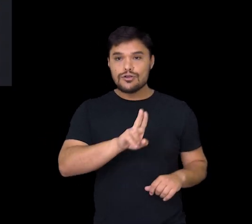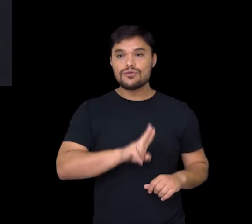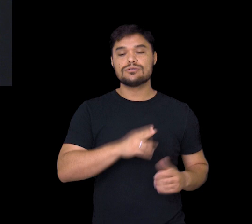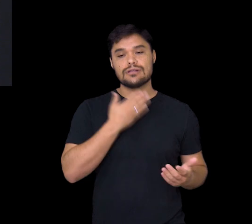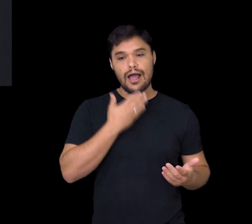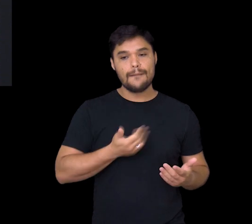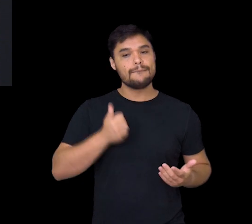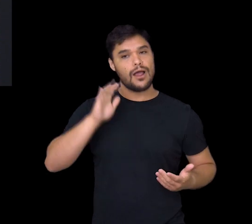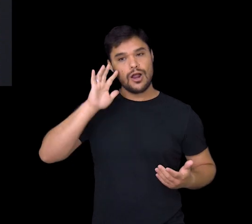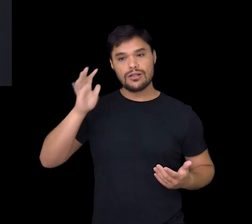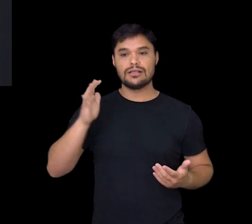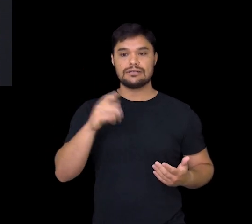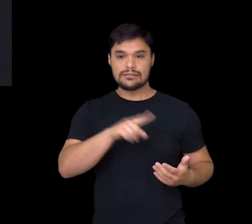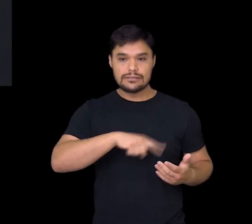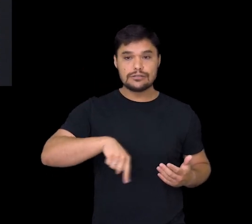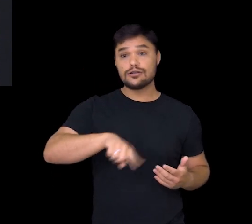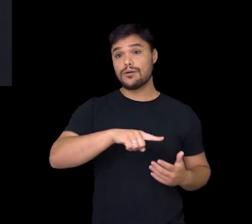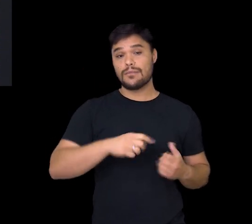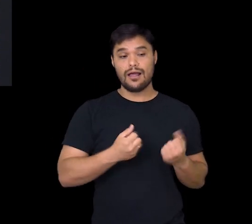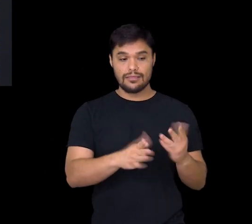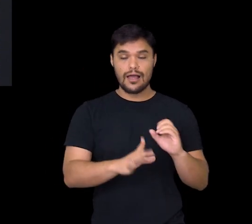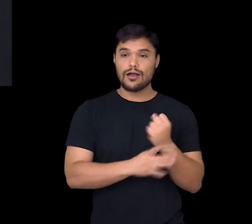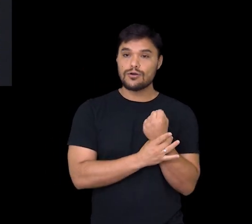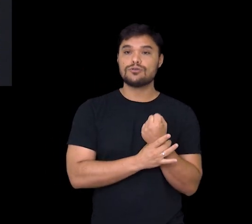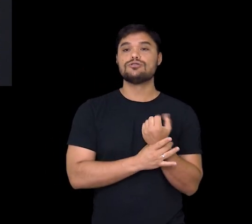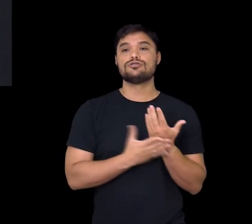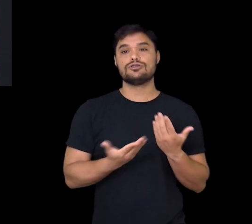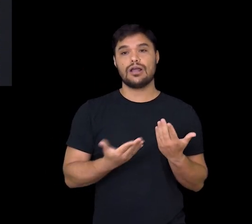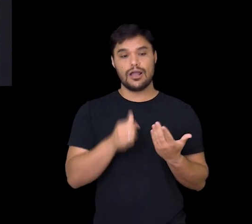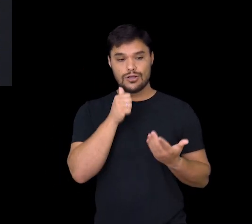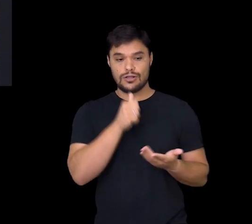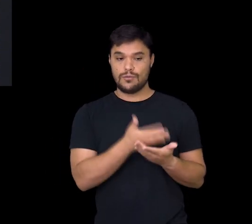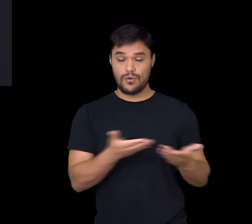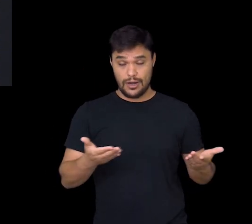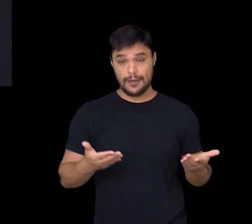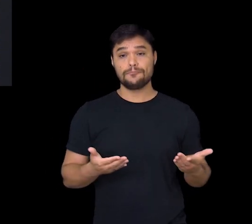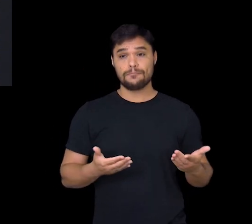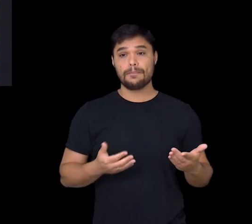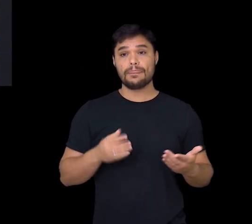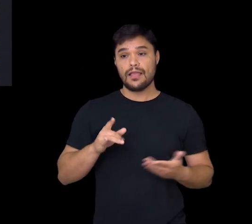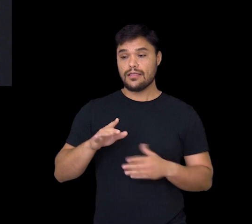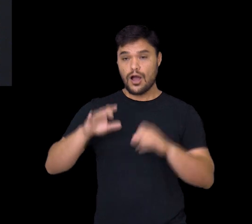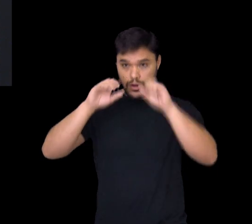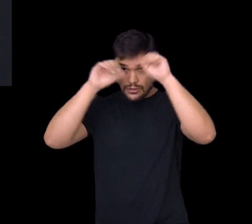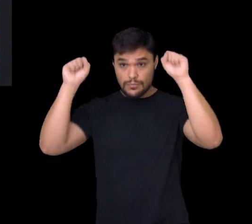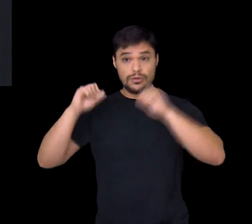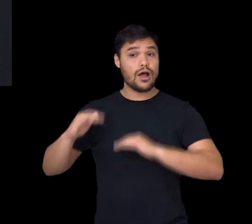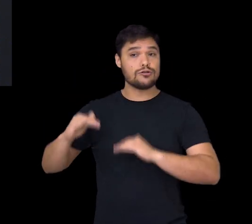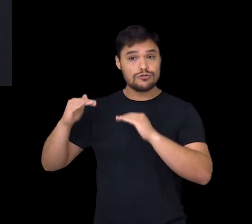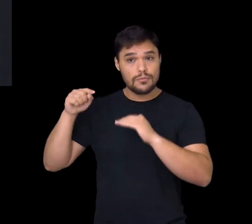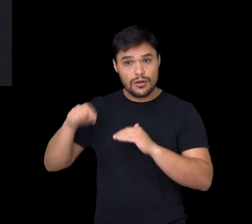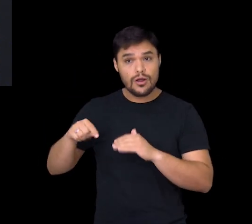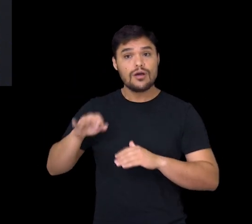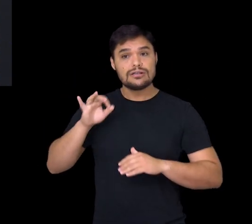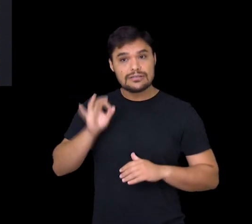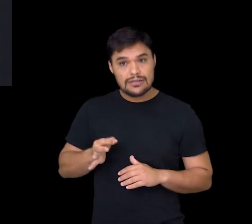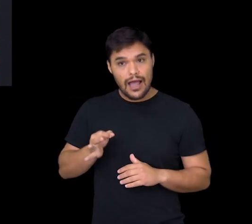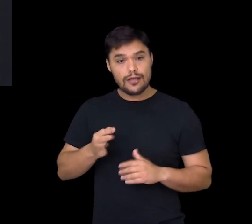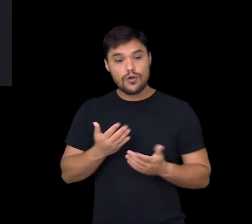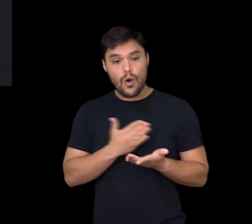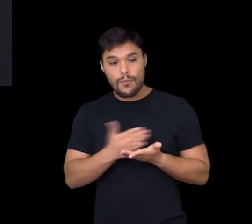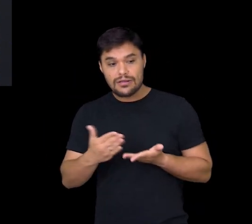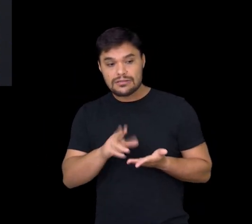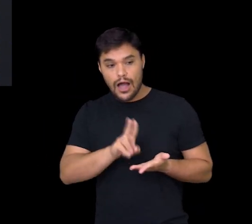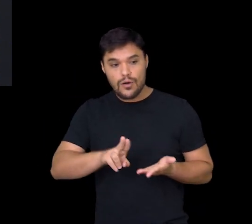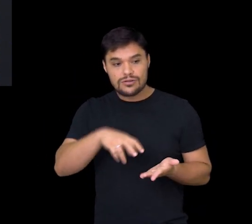e adotar a melhor medida para aquela situação, para proteger o direito dessa mulher. E a partir do momento que os tribunais superiores confirmarem